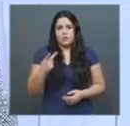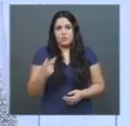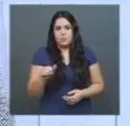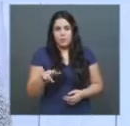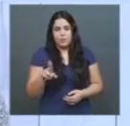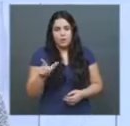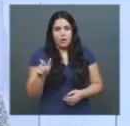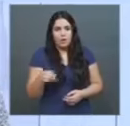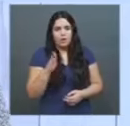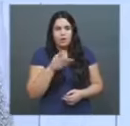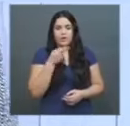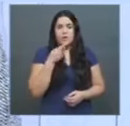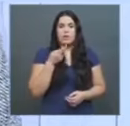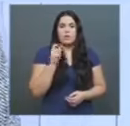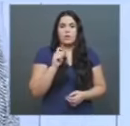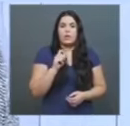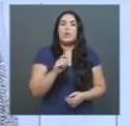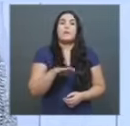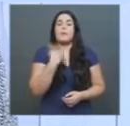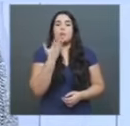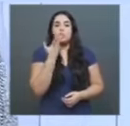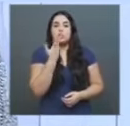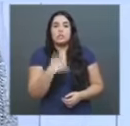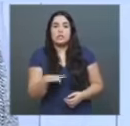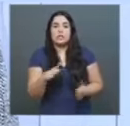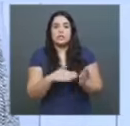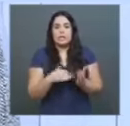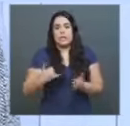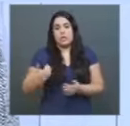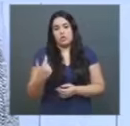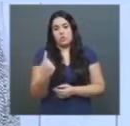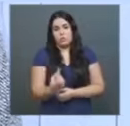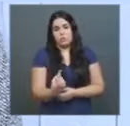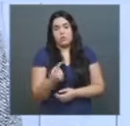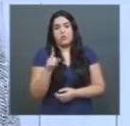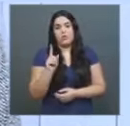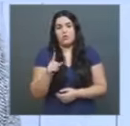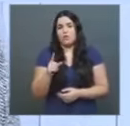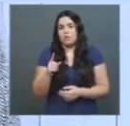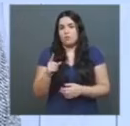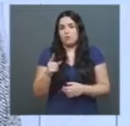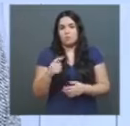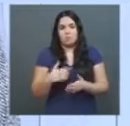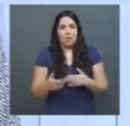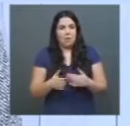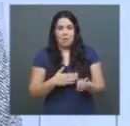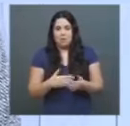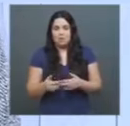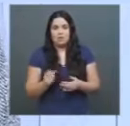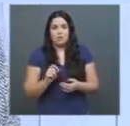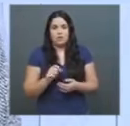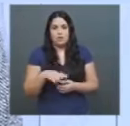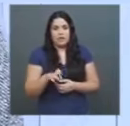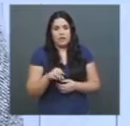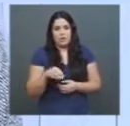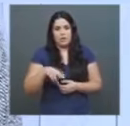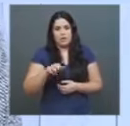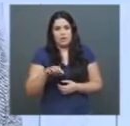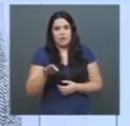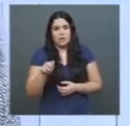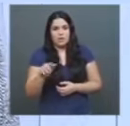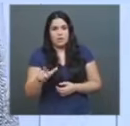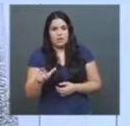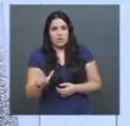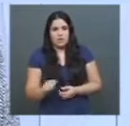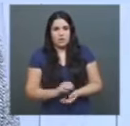né? Dos óbitos infantis até um ano de idade, independente de ser neonato ou componente neonatal, como nós já falamos, o componente